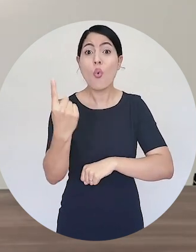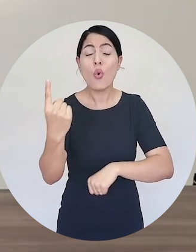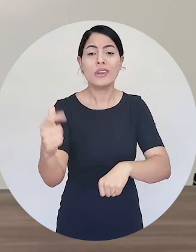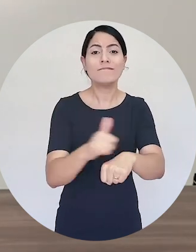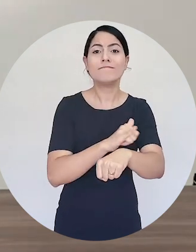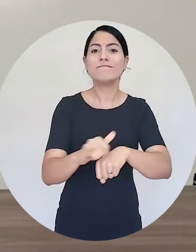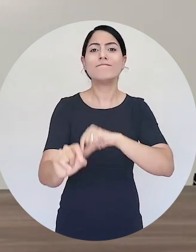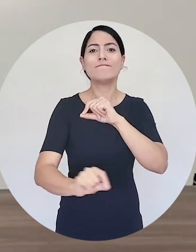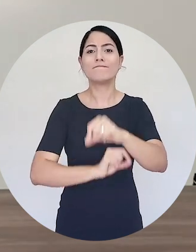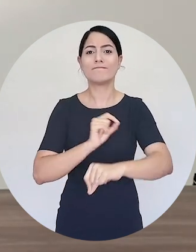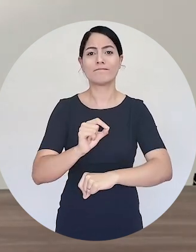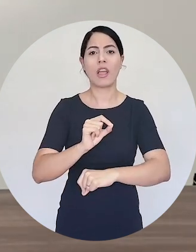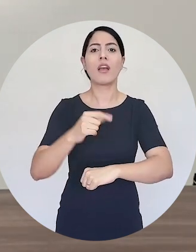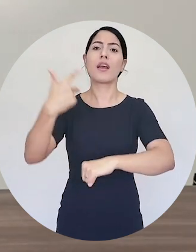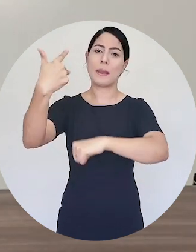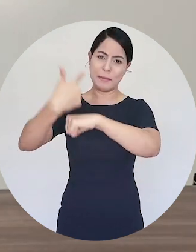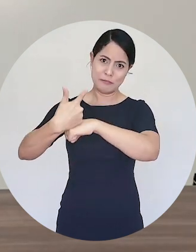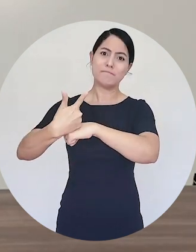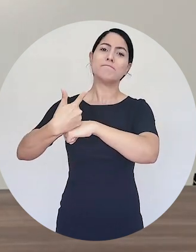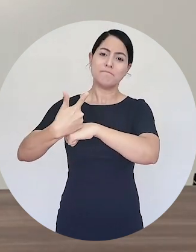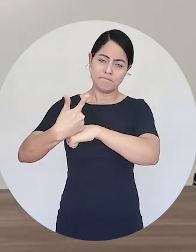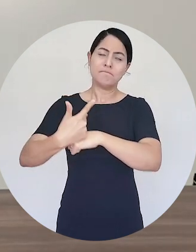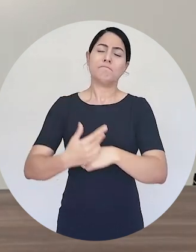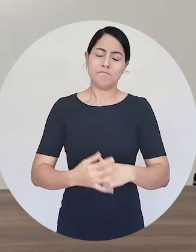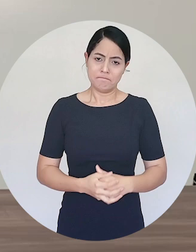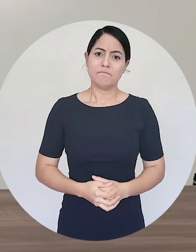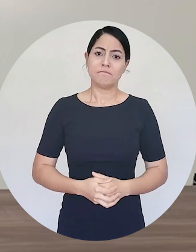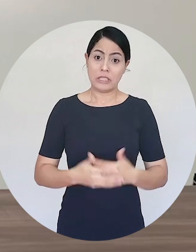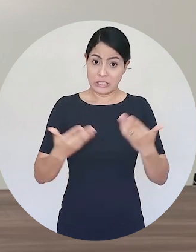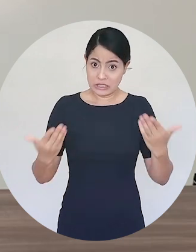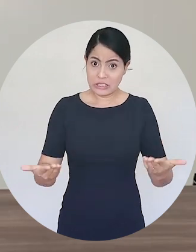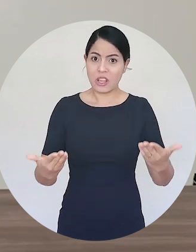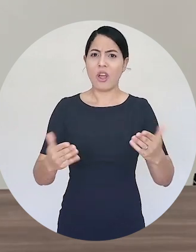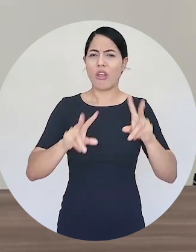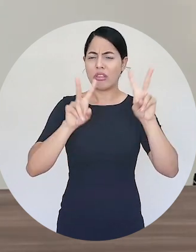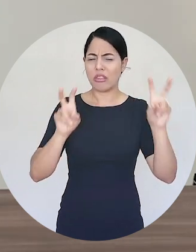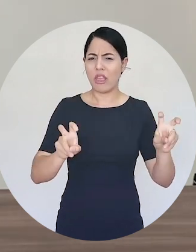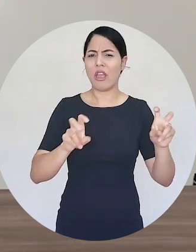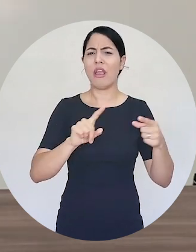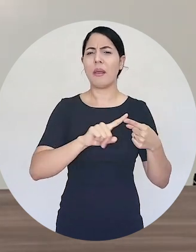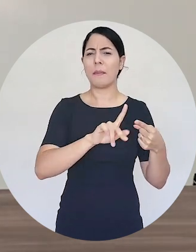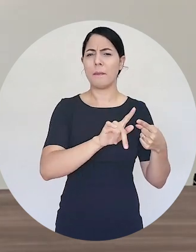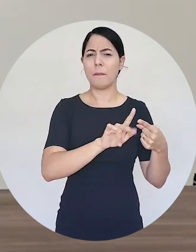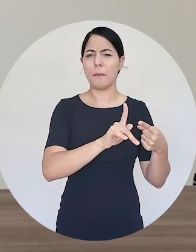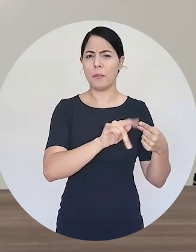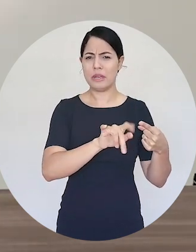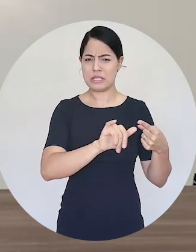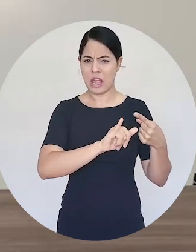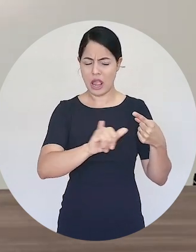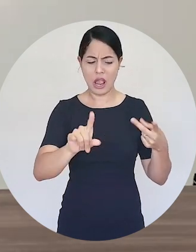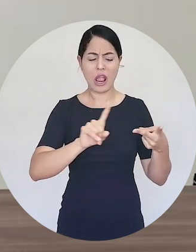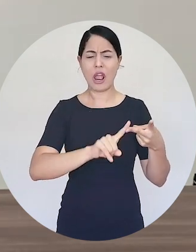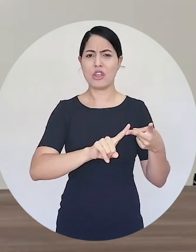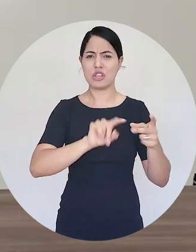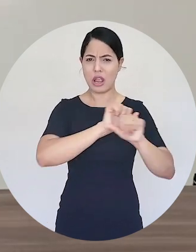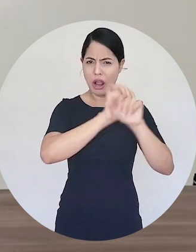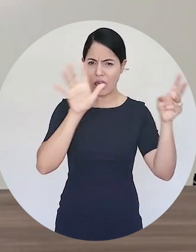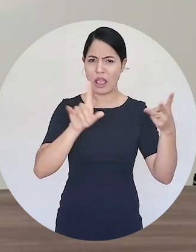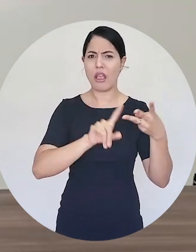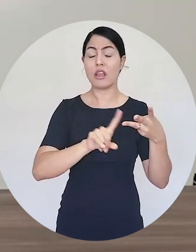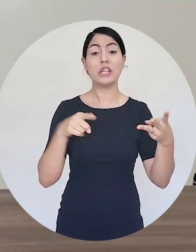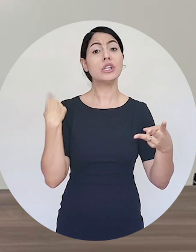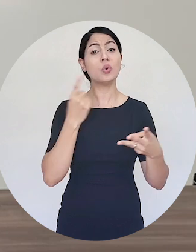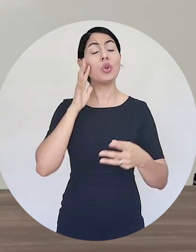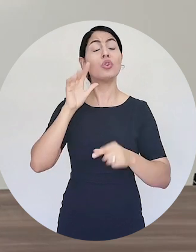eram as câmeras. Então, com base nos princípios da publicidade, da transparência, né,